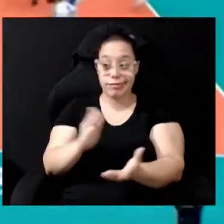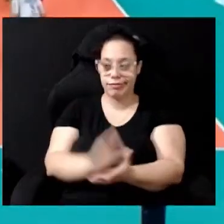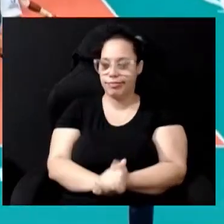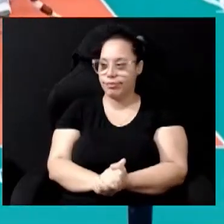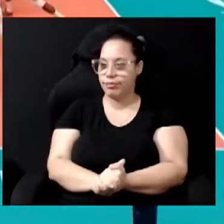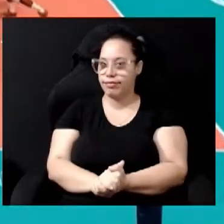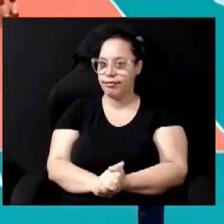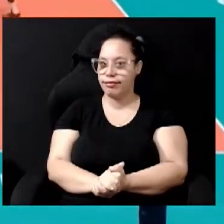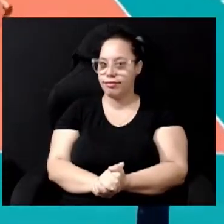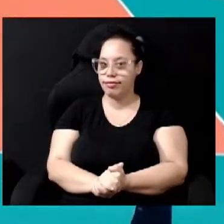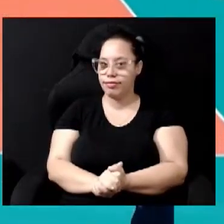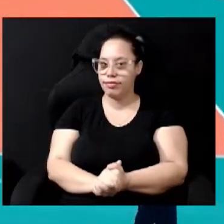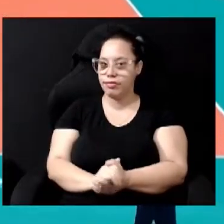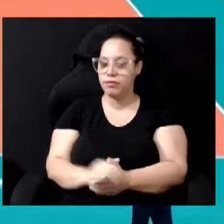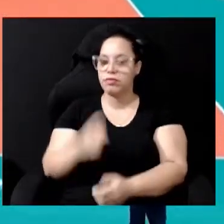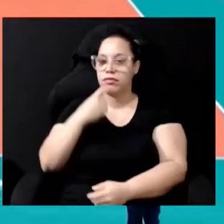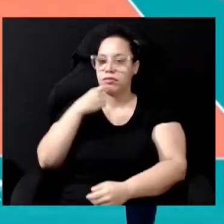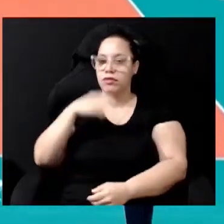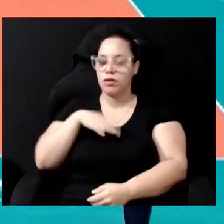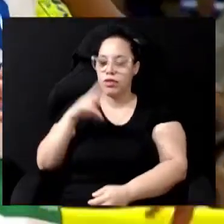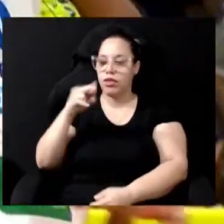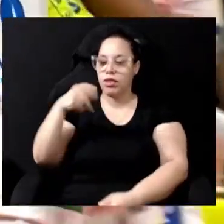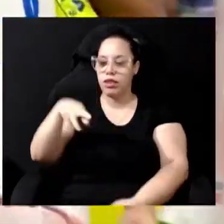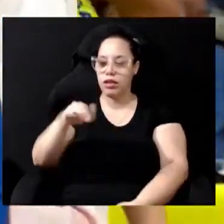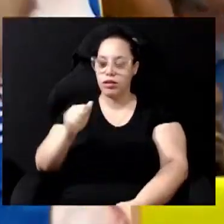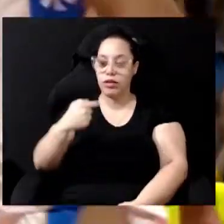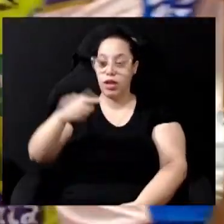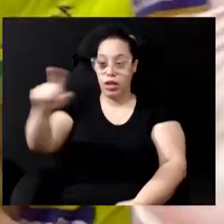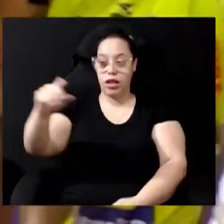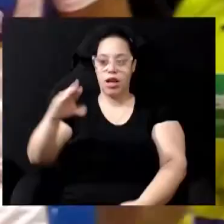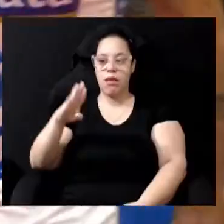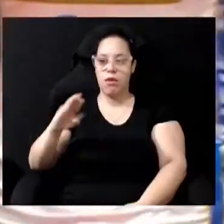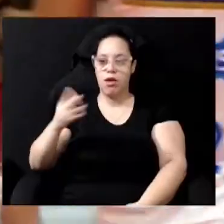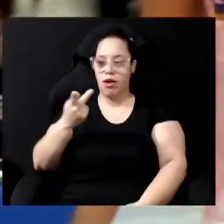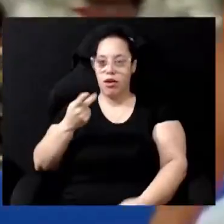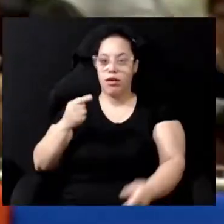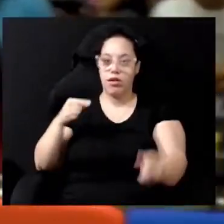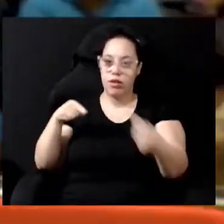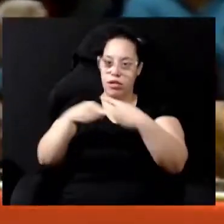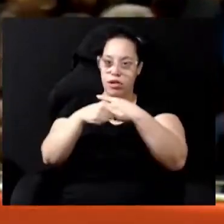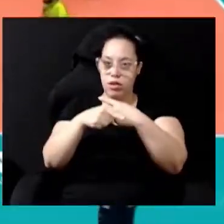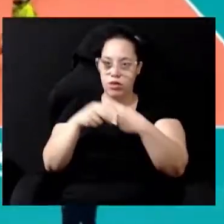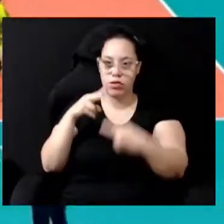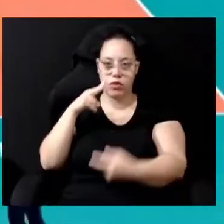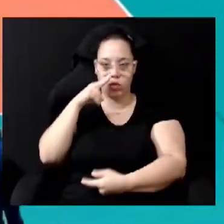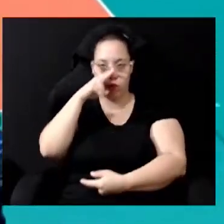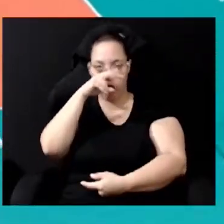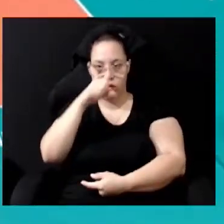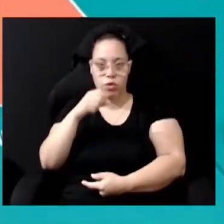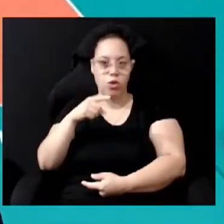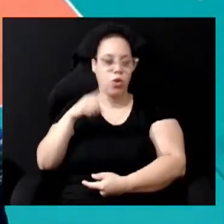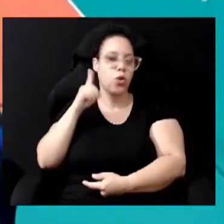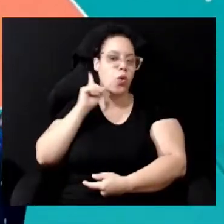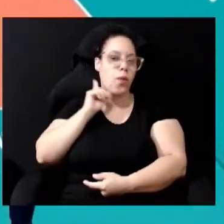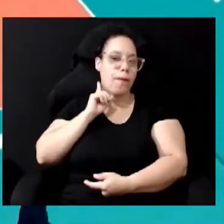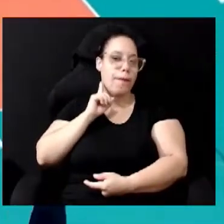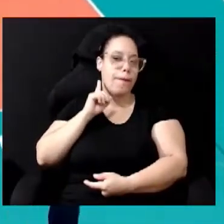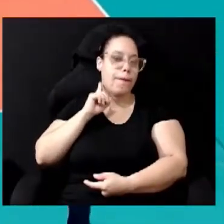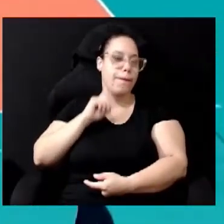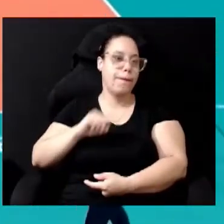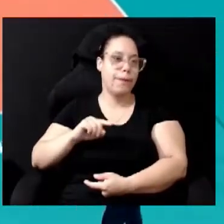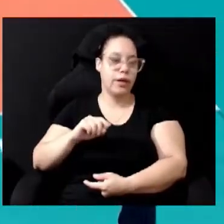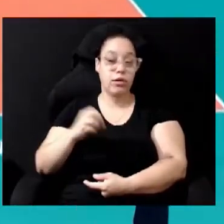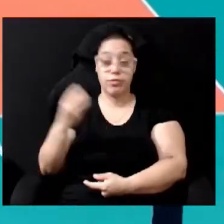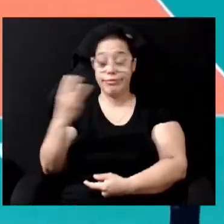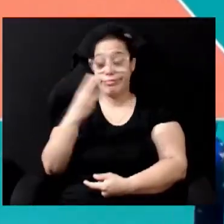Os campineiros do Renata foram até Belo Horizonte enfrentar a forte equipe do Minas. E este terceiro